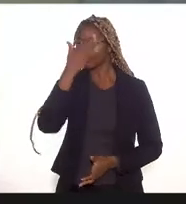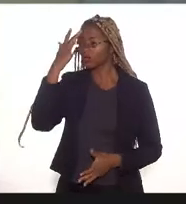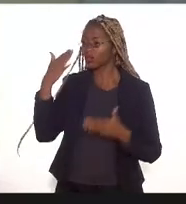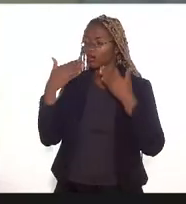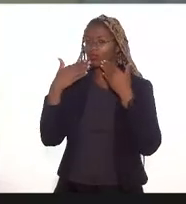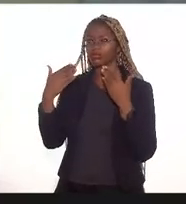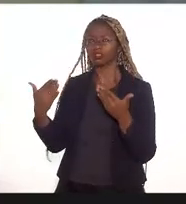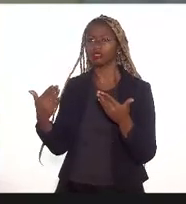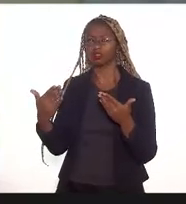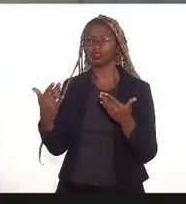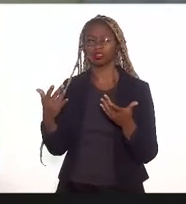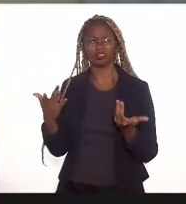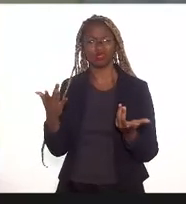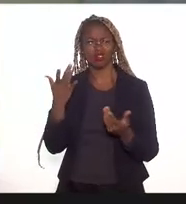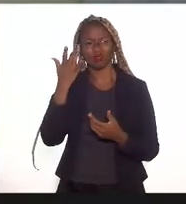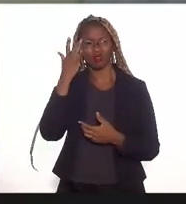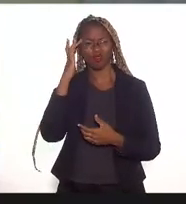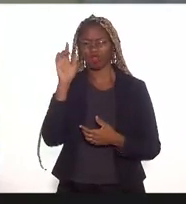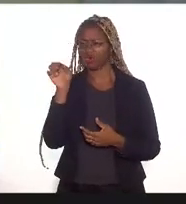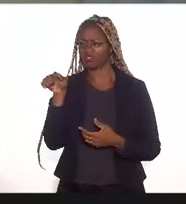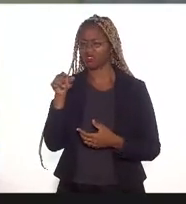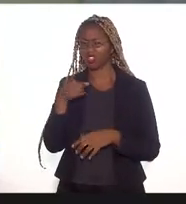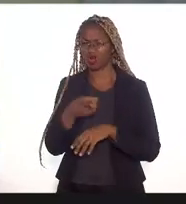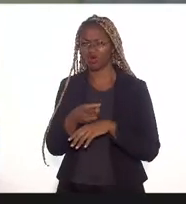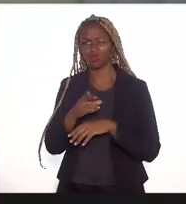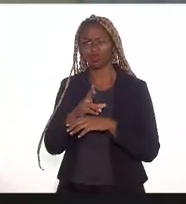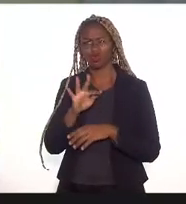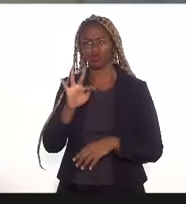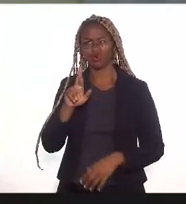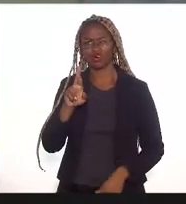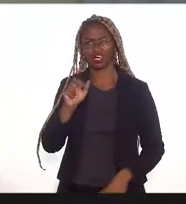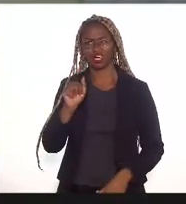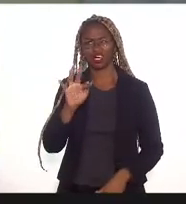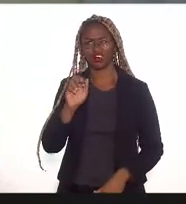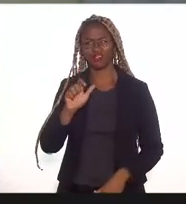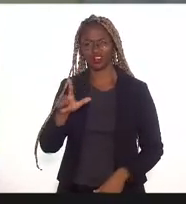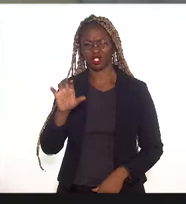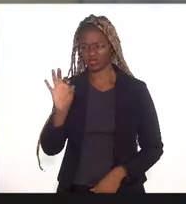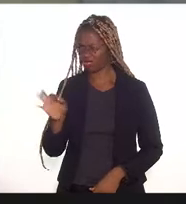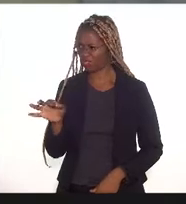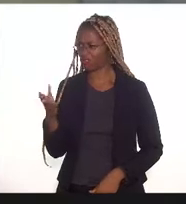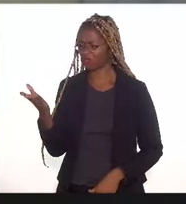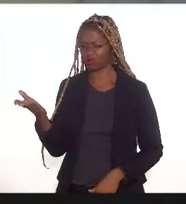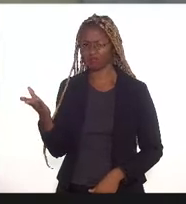tudo indica, é o doutor Rafael Lírio, que é o diretor,